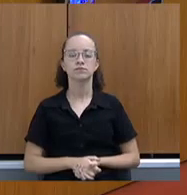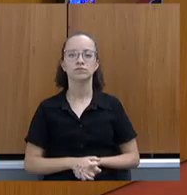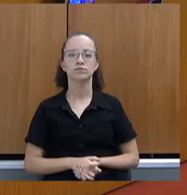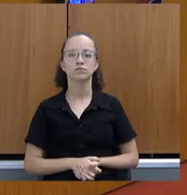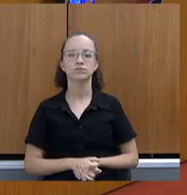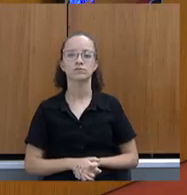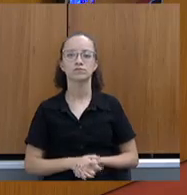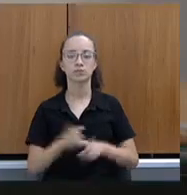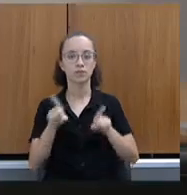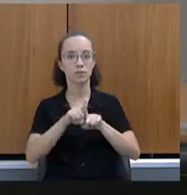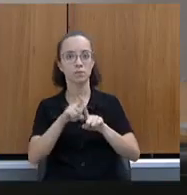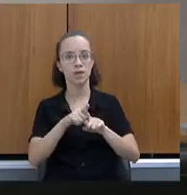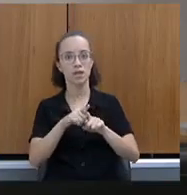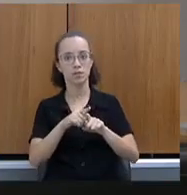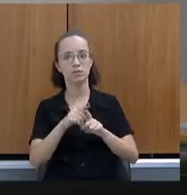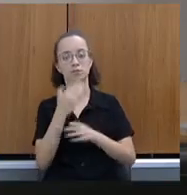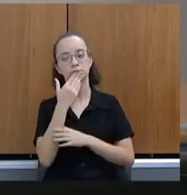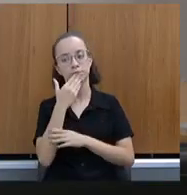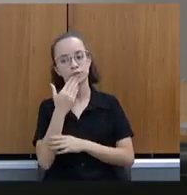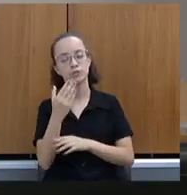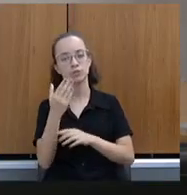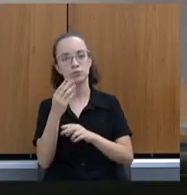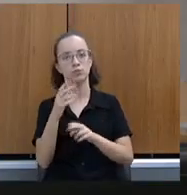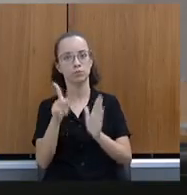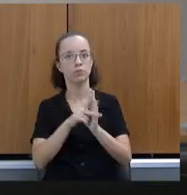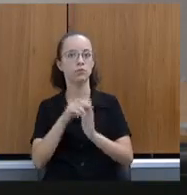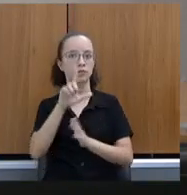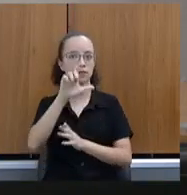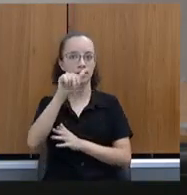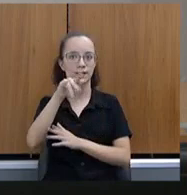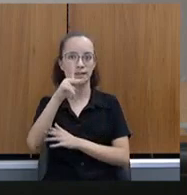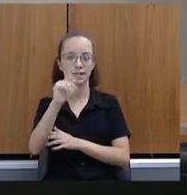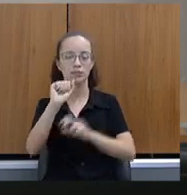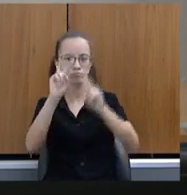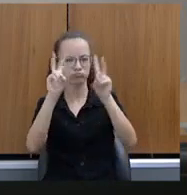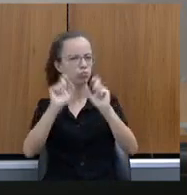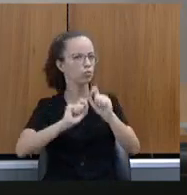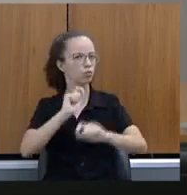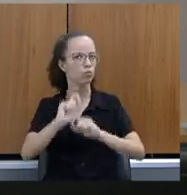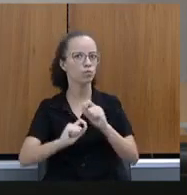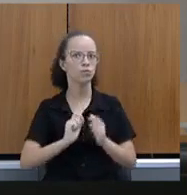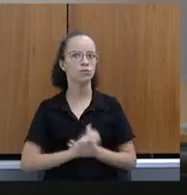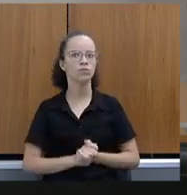também requerimento a deputada Leninha com o seguinte teor